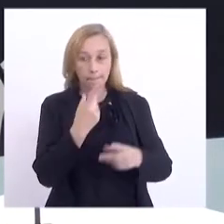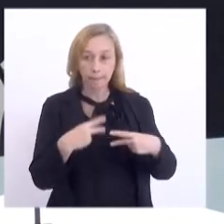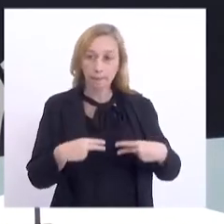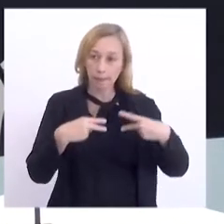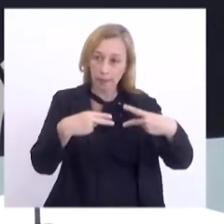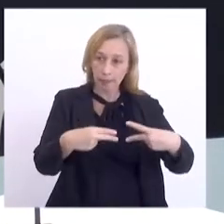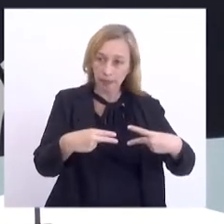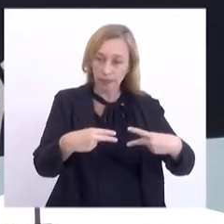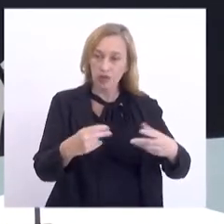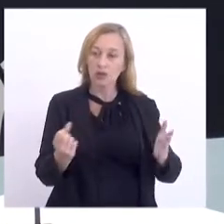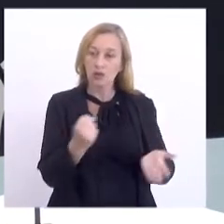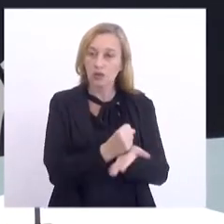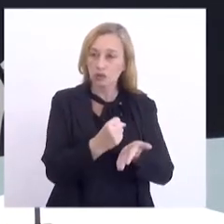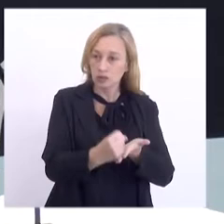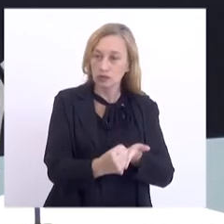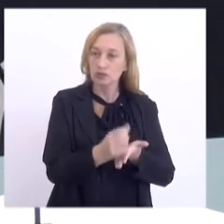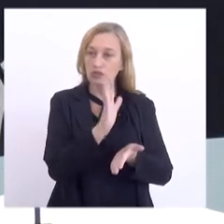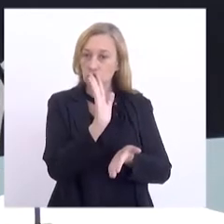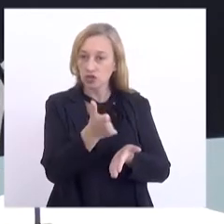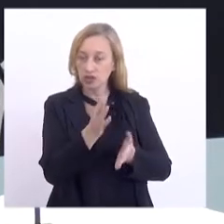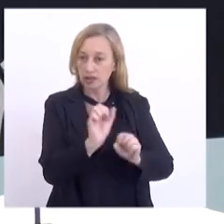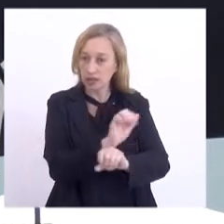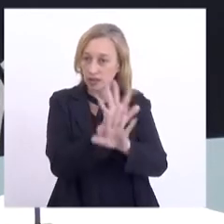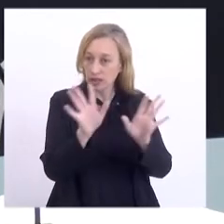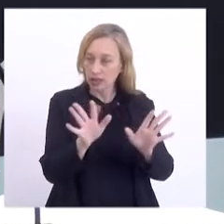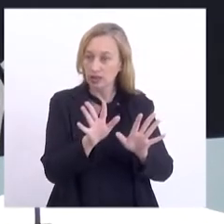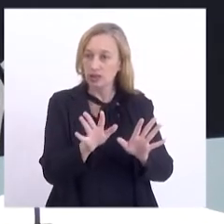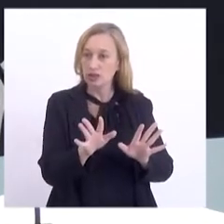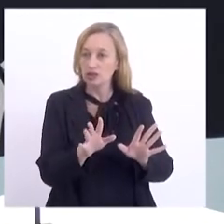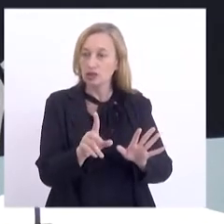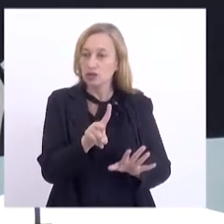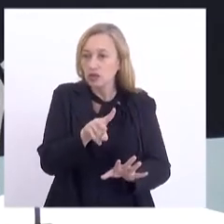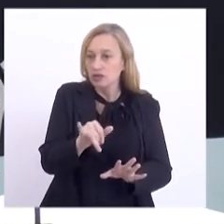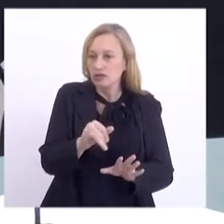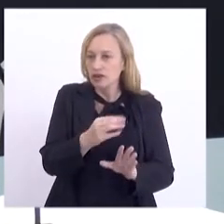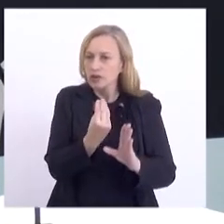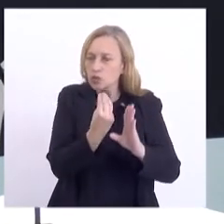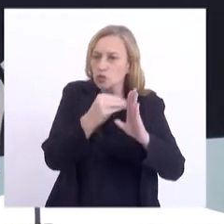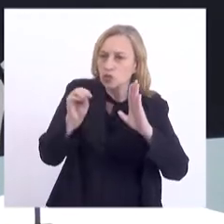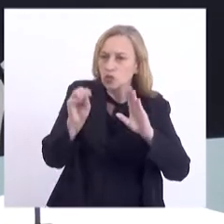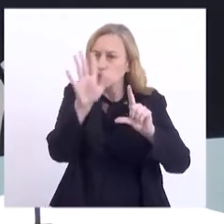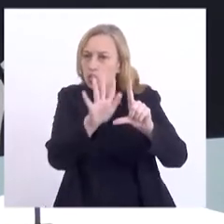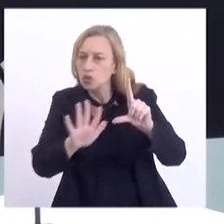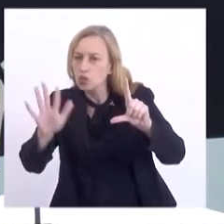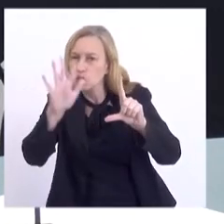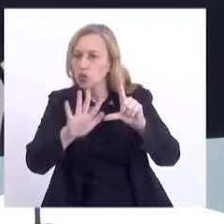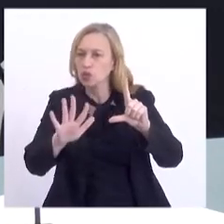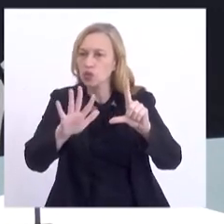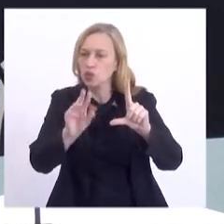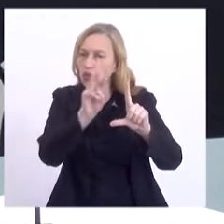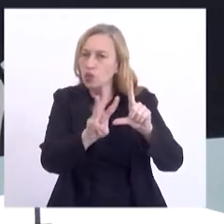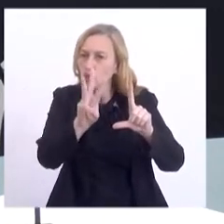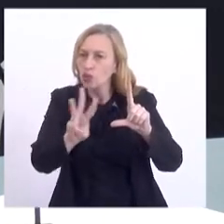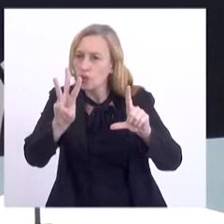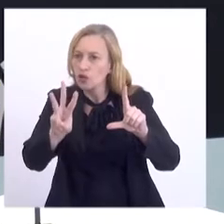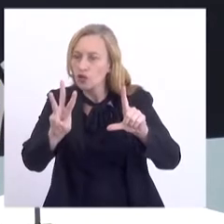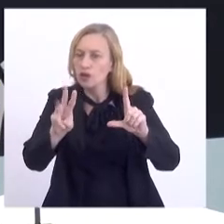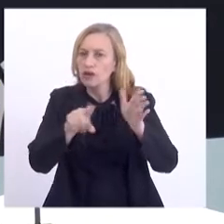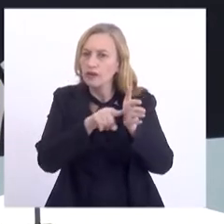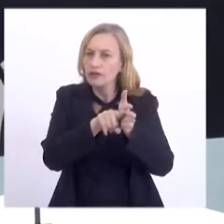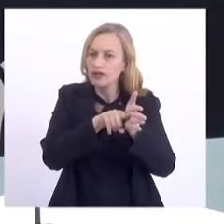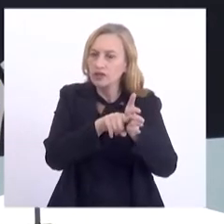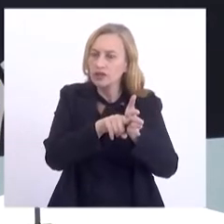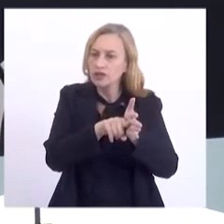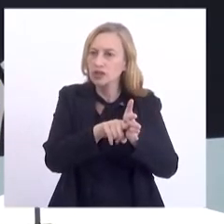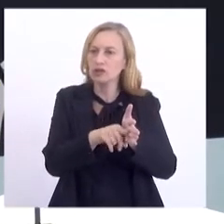link do contrato que já está na transparência quando ele vai direto para transferir para o site da Transparência fiscal